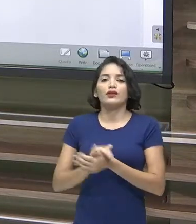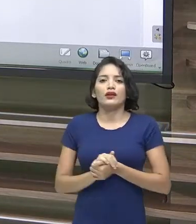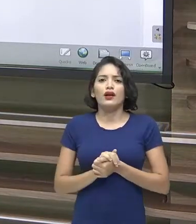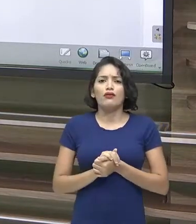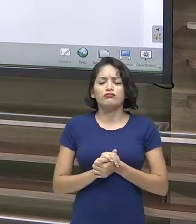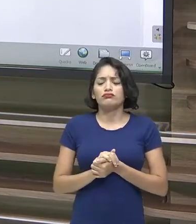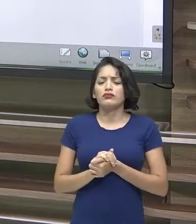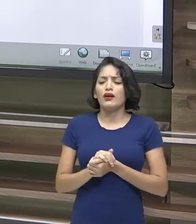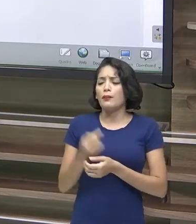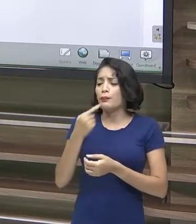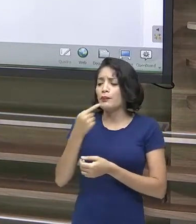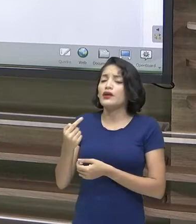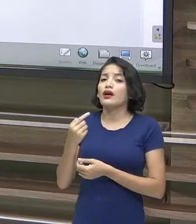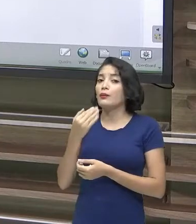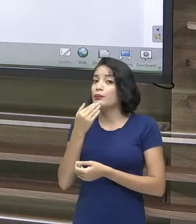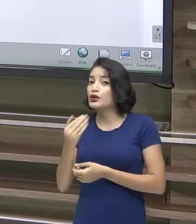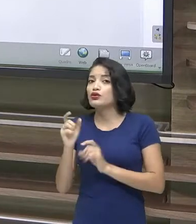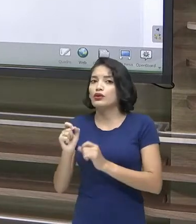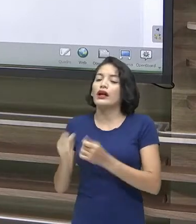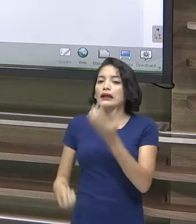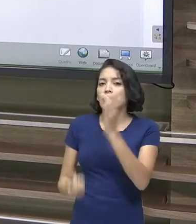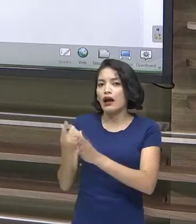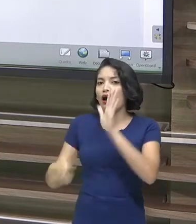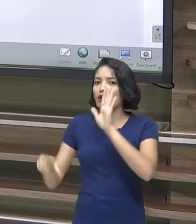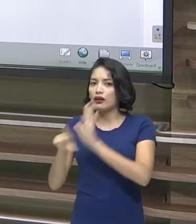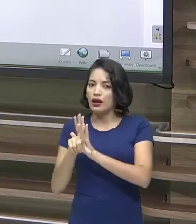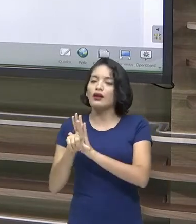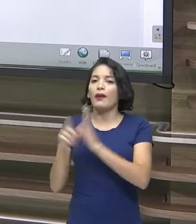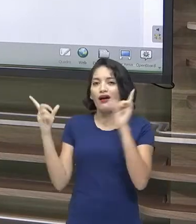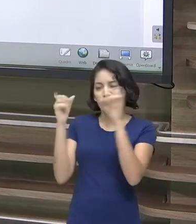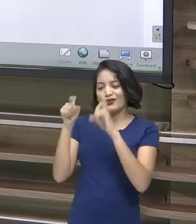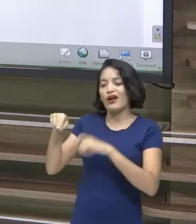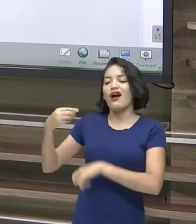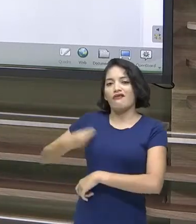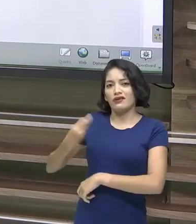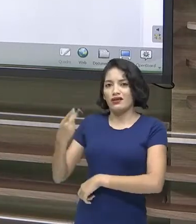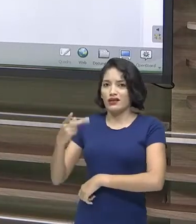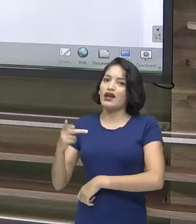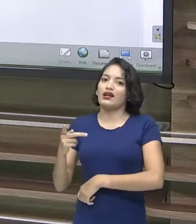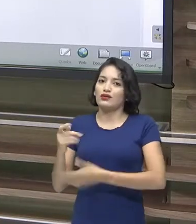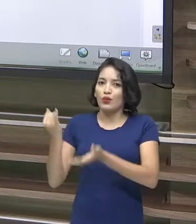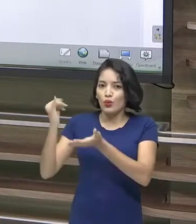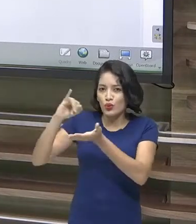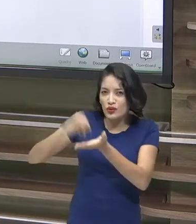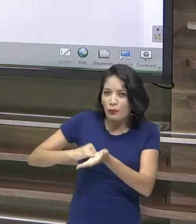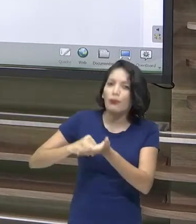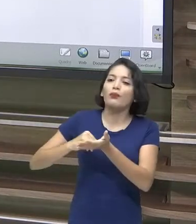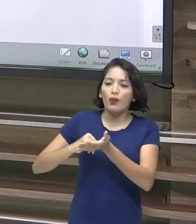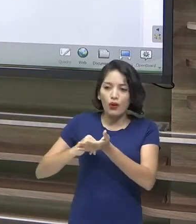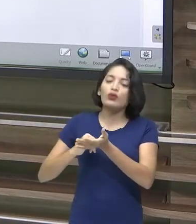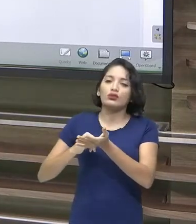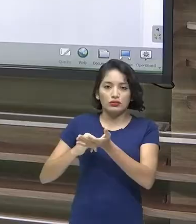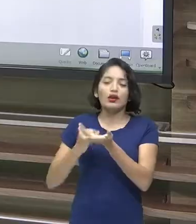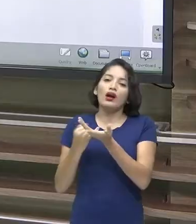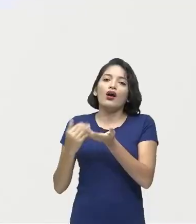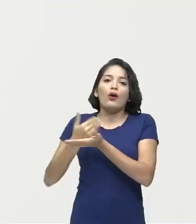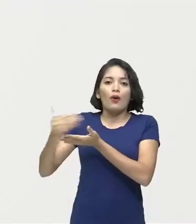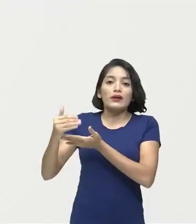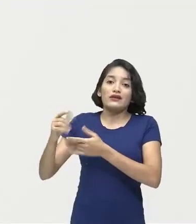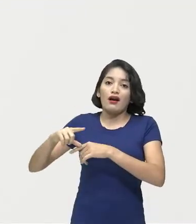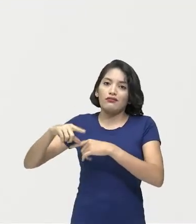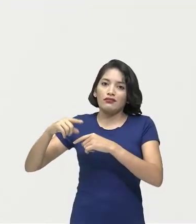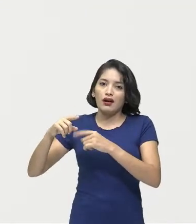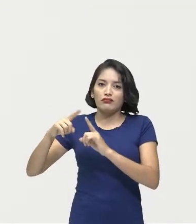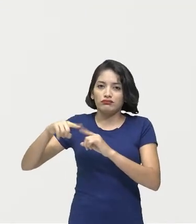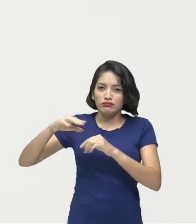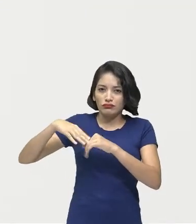aumentar os impostos, nós vamos criar leis que possam dificultar a vida ali para eles, porém, vai nos favorecer. Então, voltem aqui, olha só.